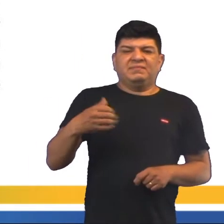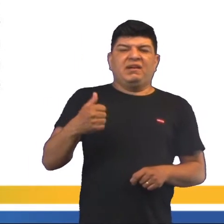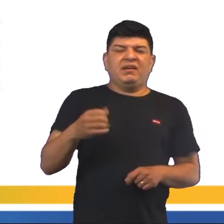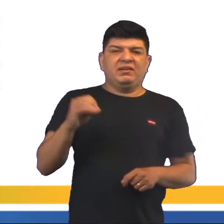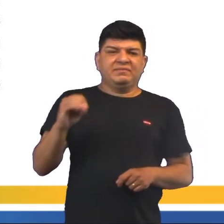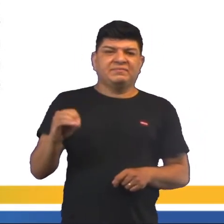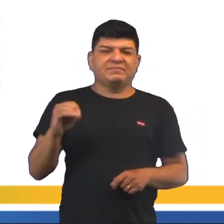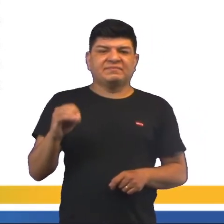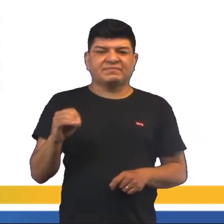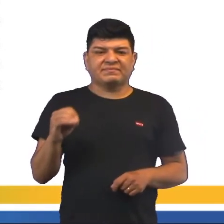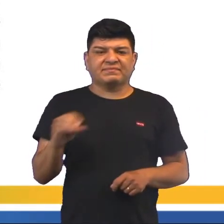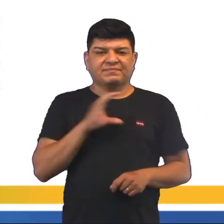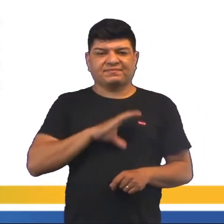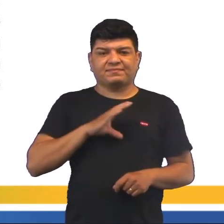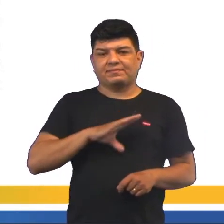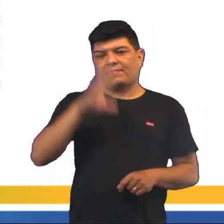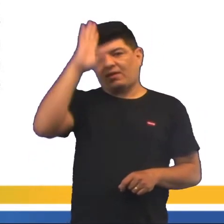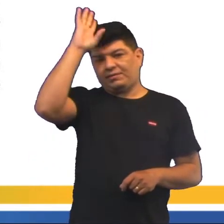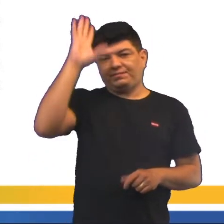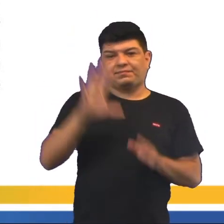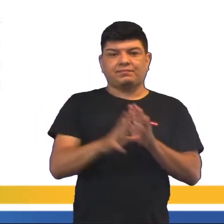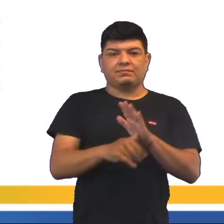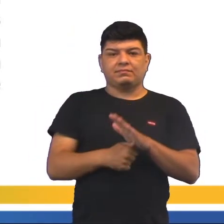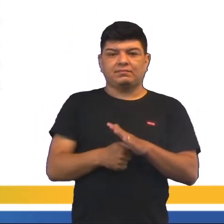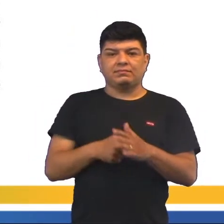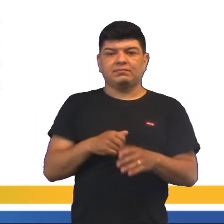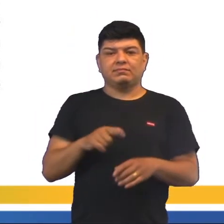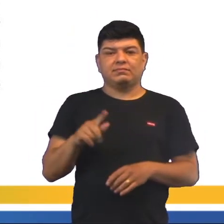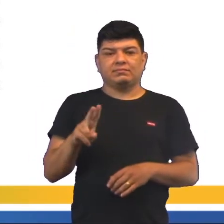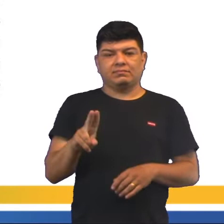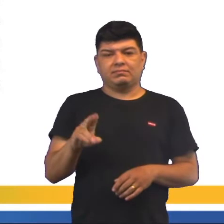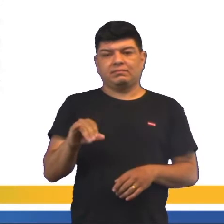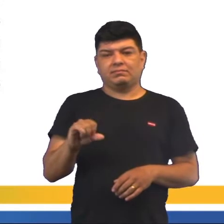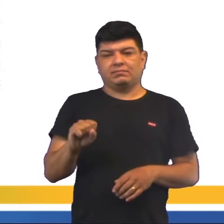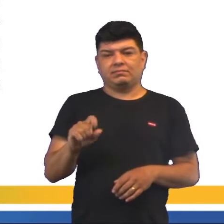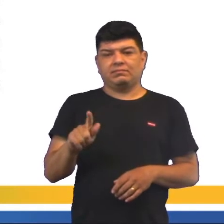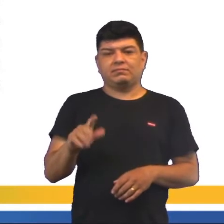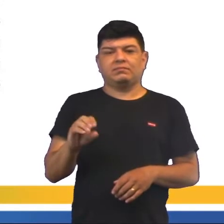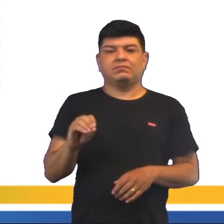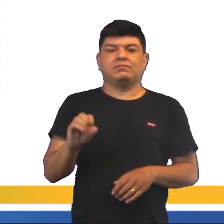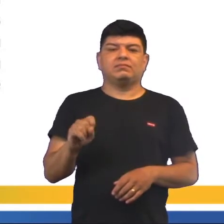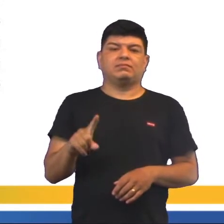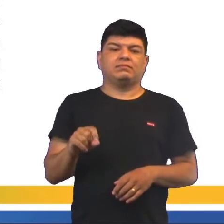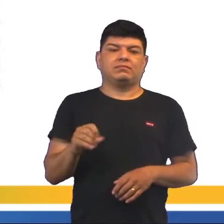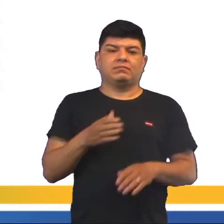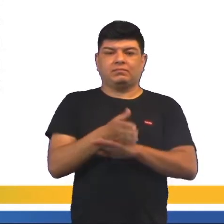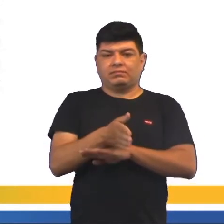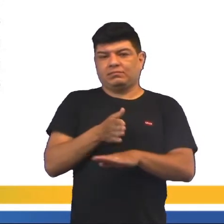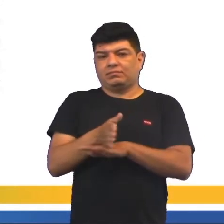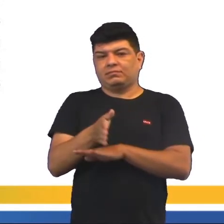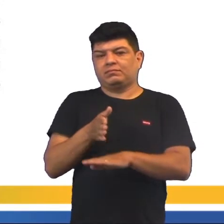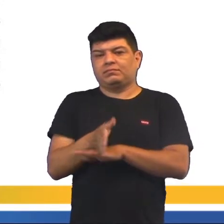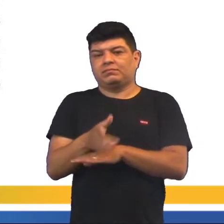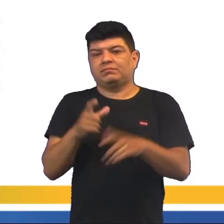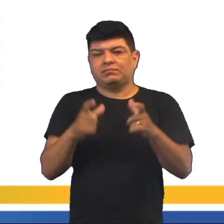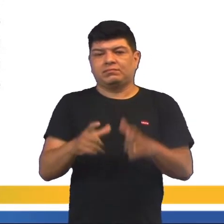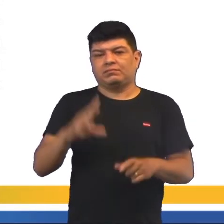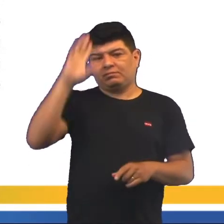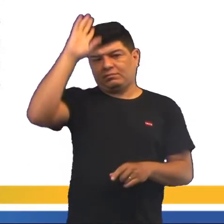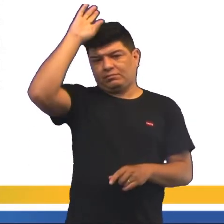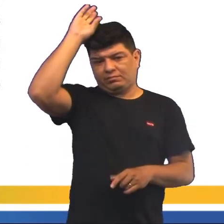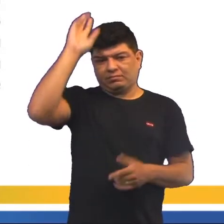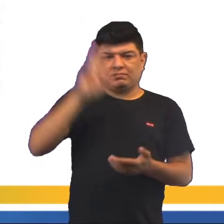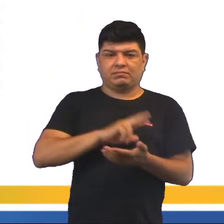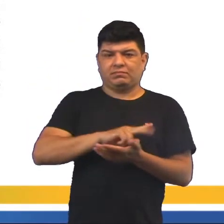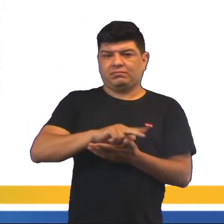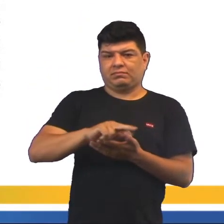Em 410, a cidade de Roma foi saqueada pelos visigodos e, a partir daí, uma sucessão de povos invadiu as terras romanas. Alanos,